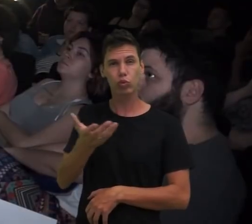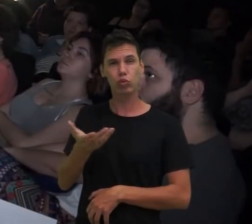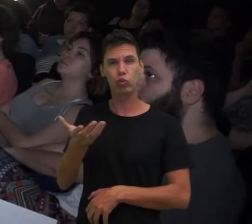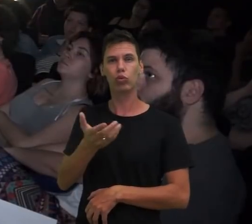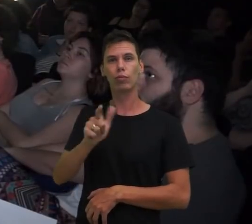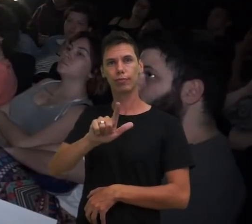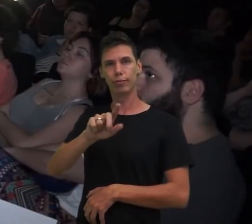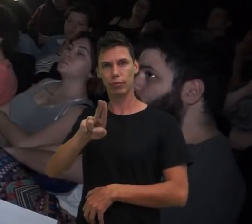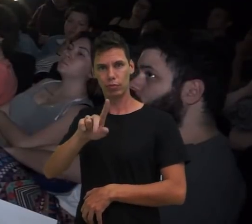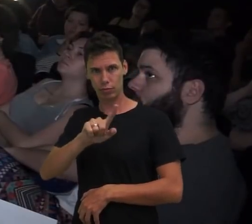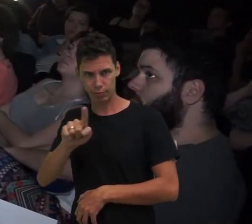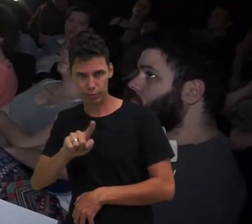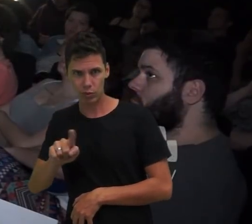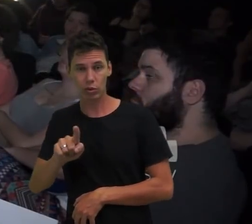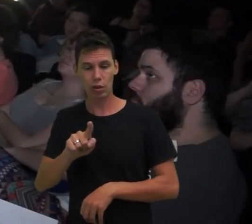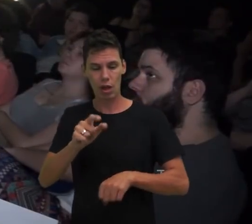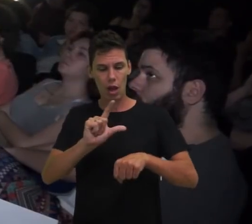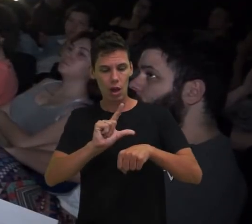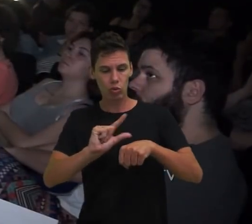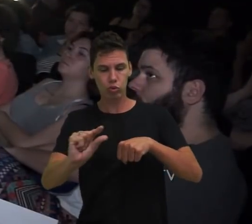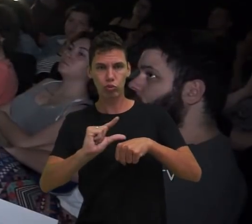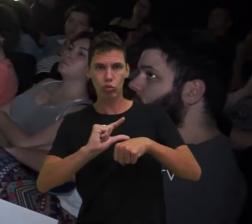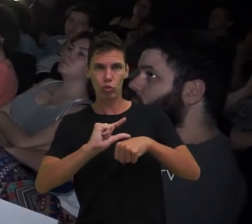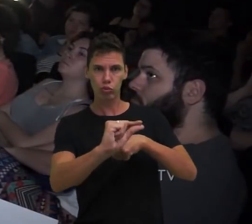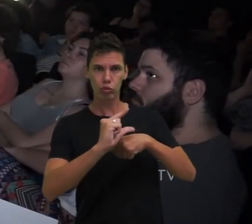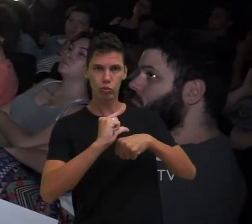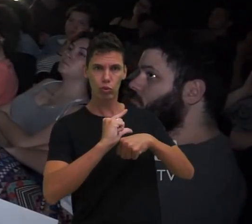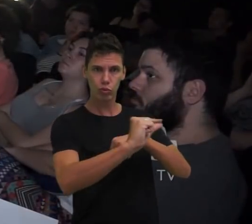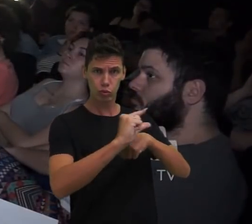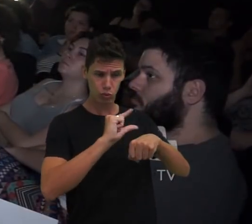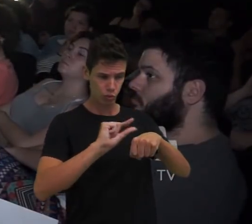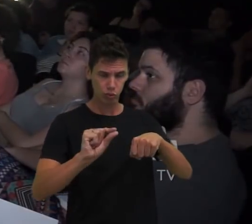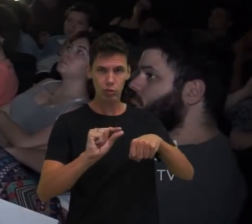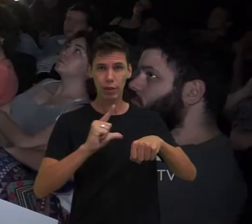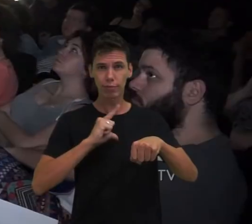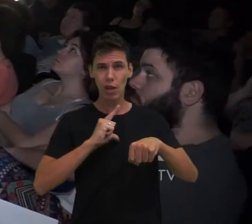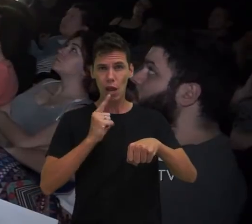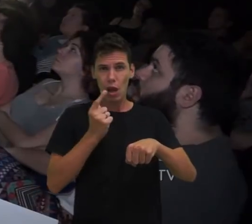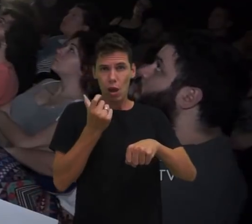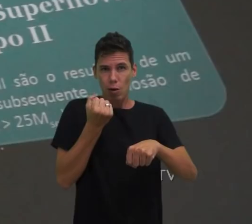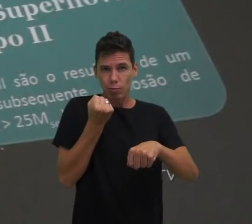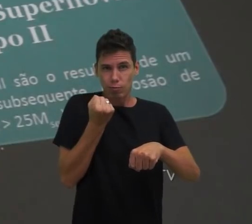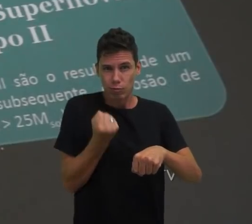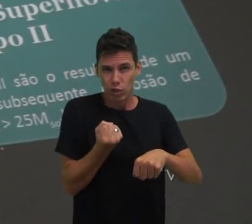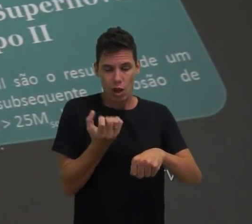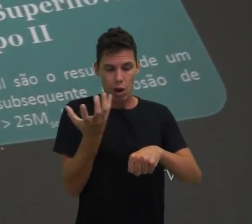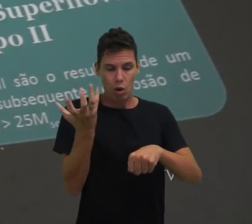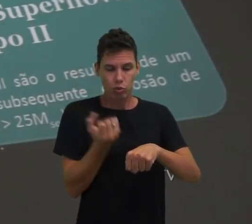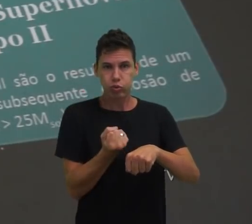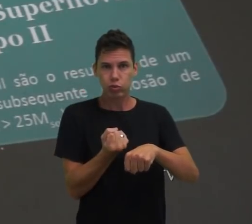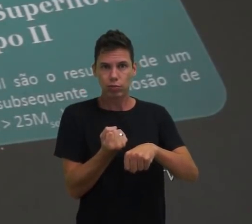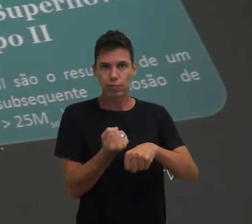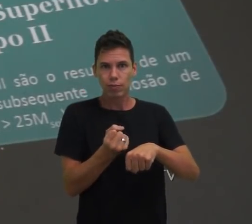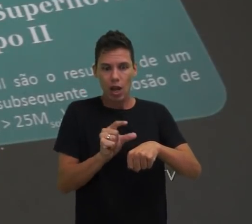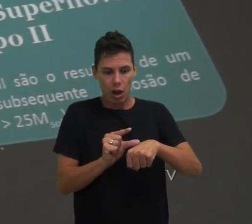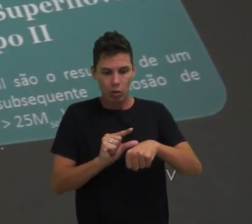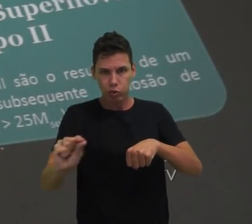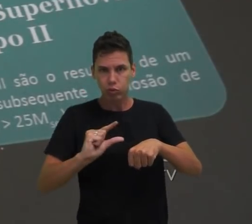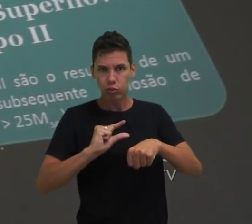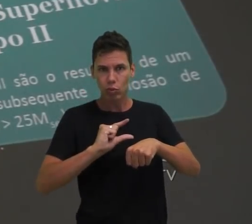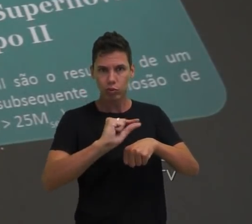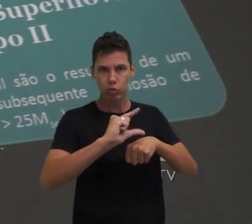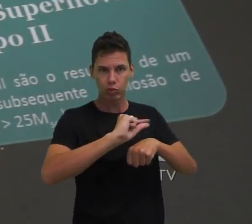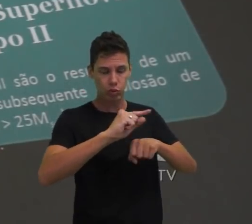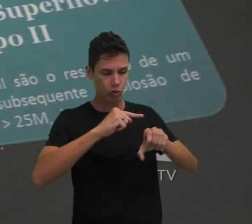tentar escapar do núcleo, conforme eles são gerados. E aí eles vão gerar uma pressão que vai pegar e vai expulsar tudo que está ao redor do